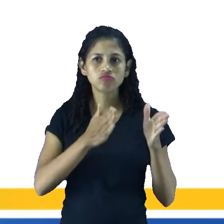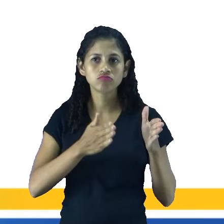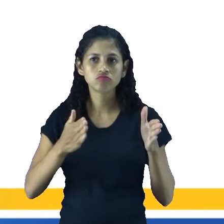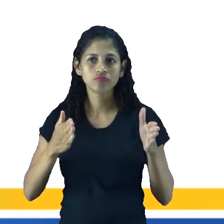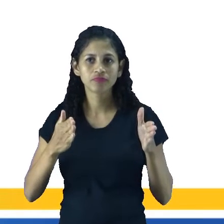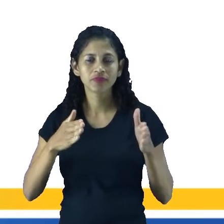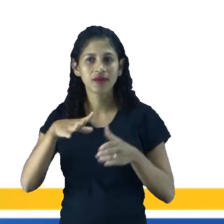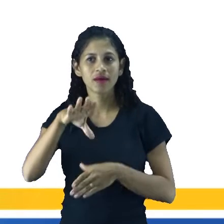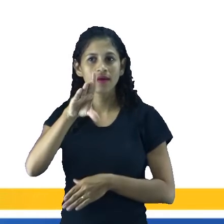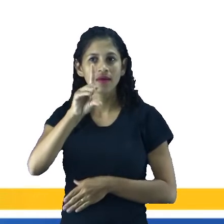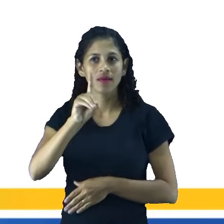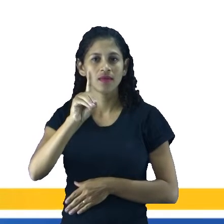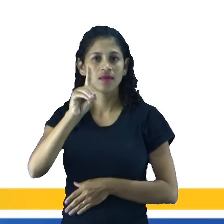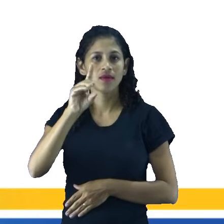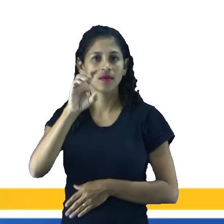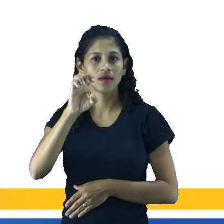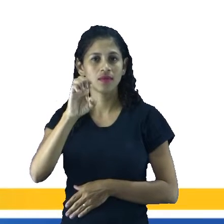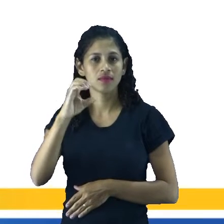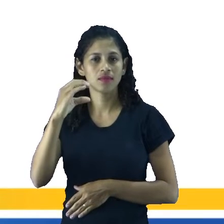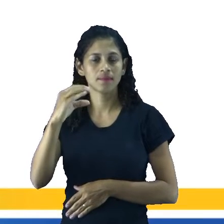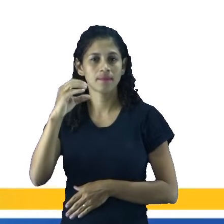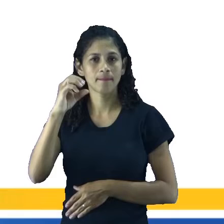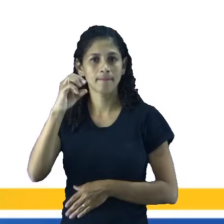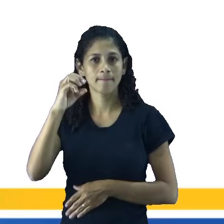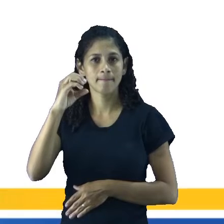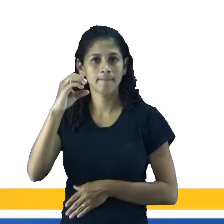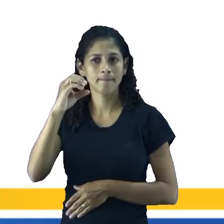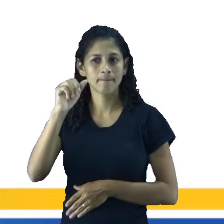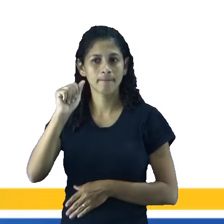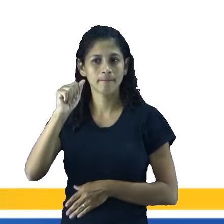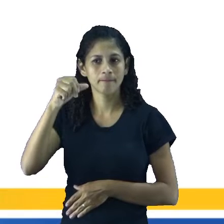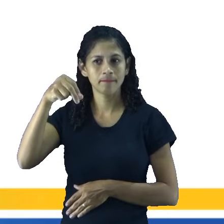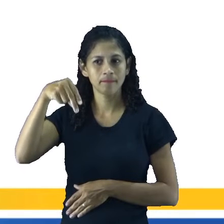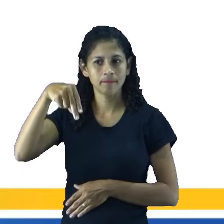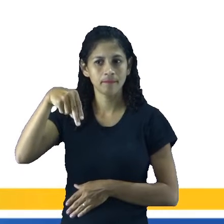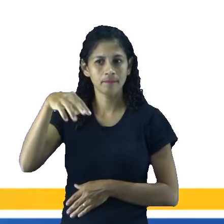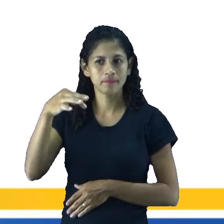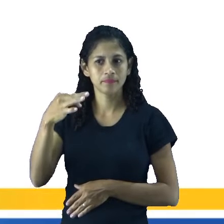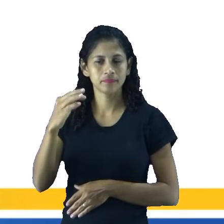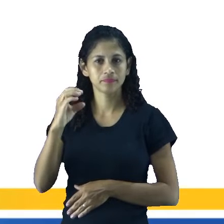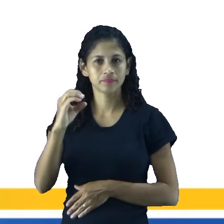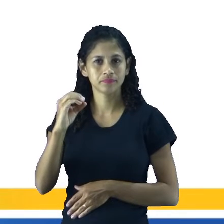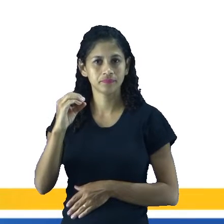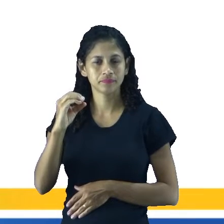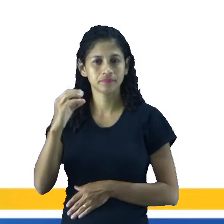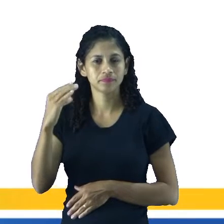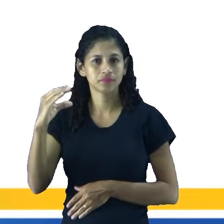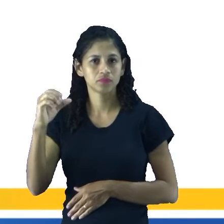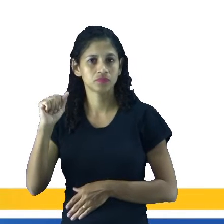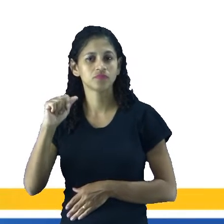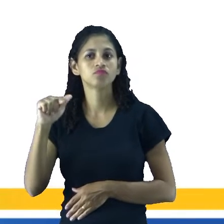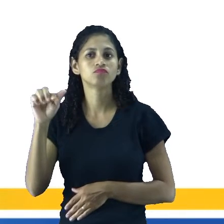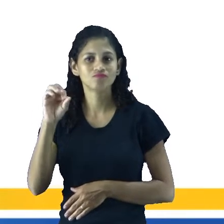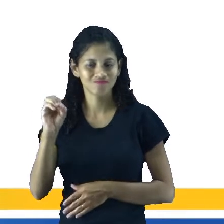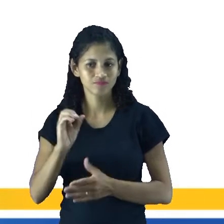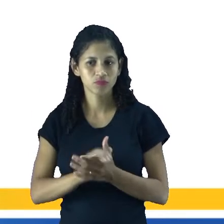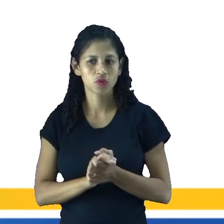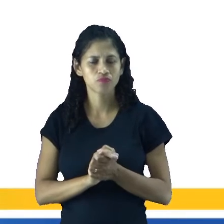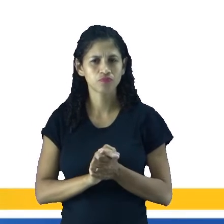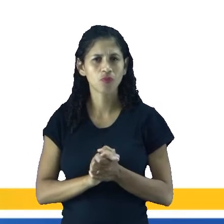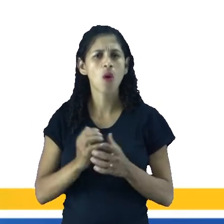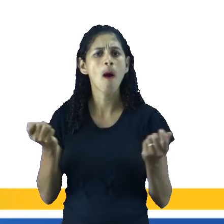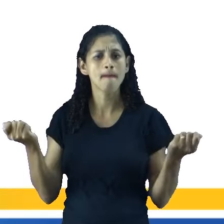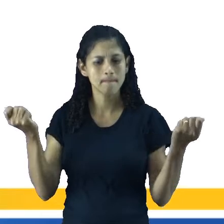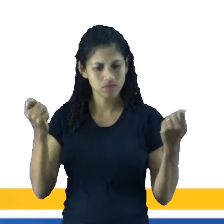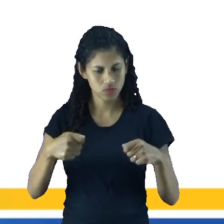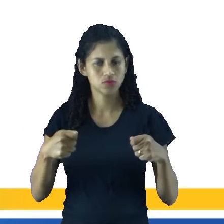decantação. Vocês podem ver que tem aí uma mistura onde tem terra e água. E é possível separar a terra da